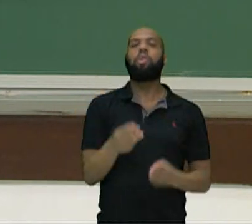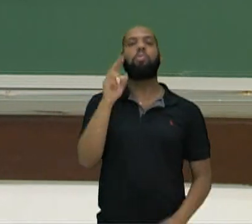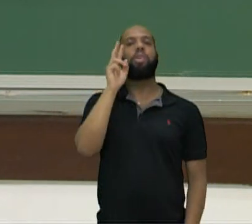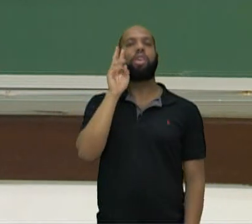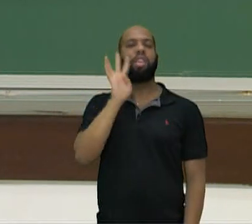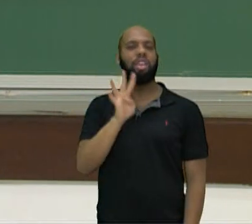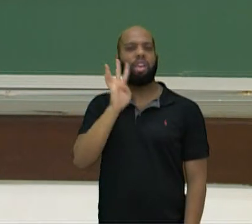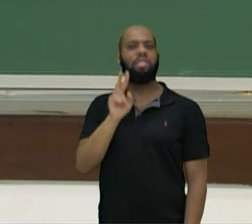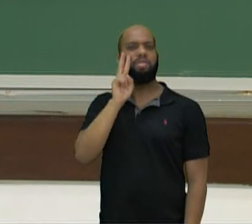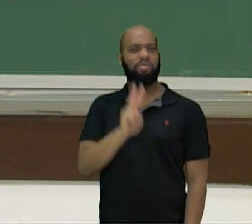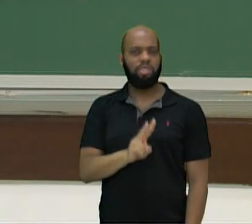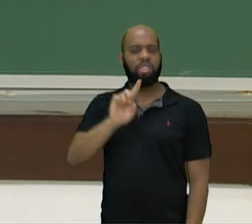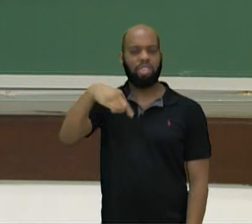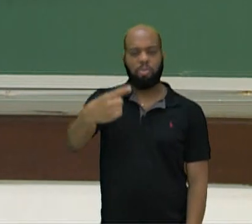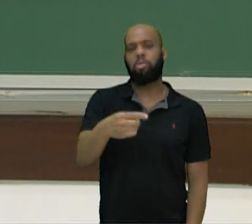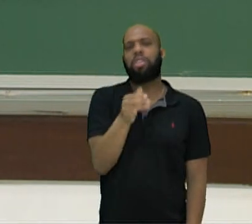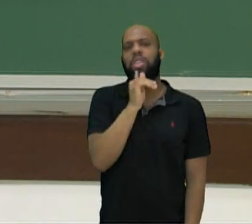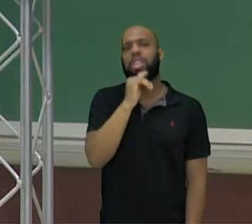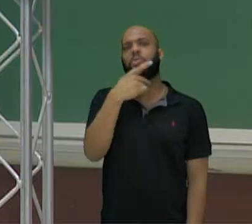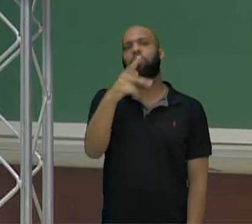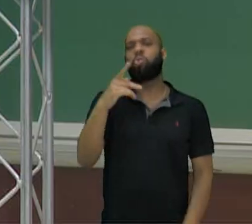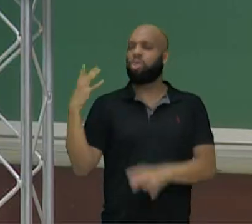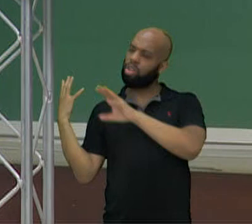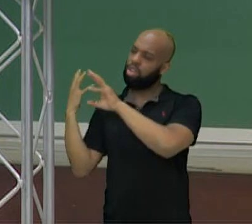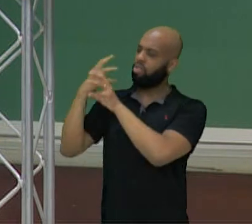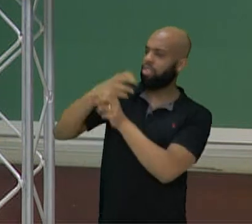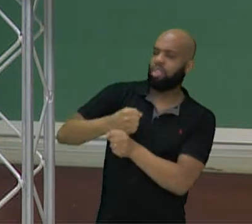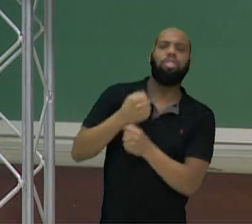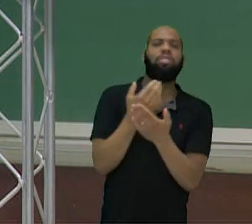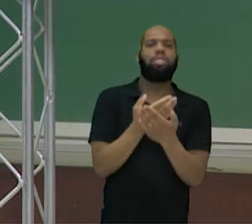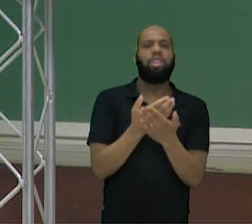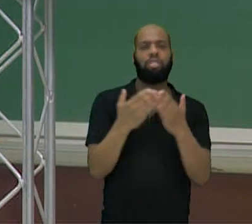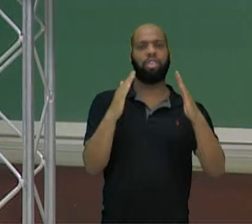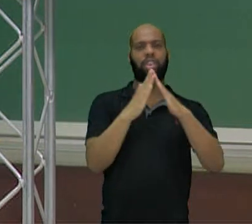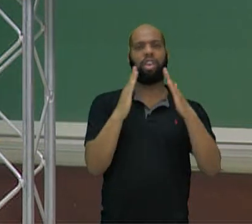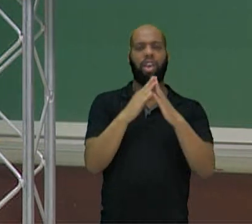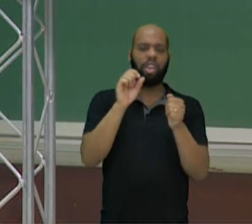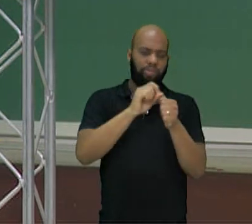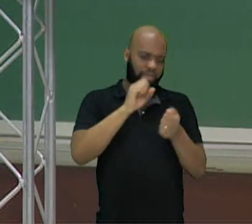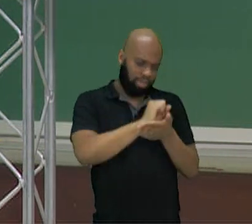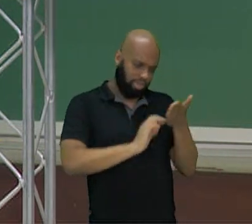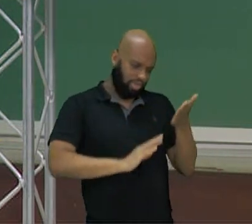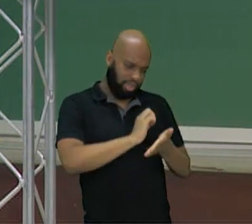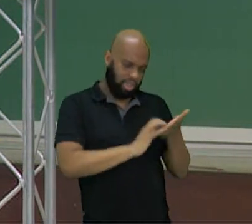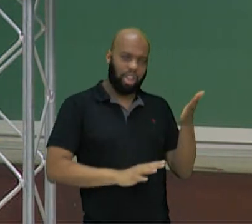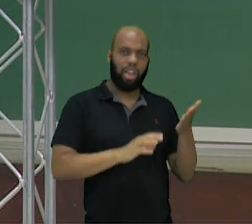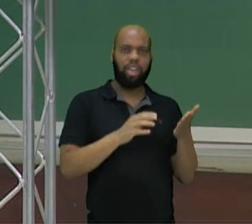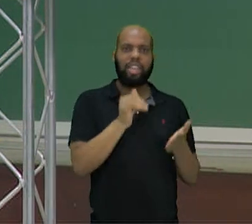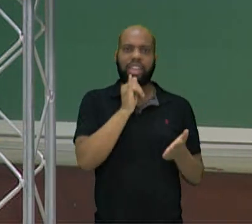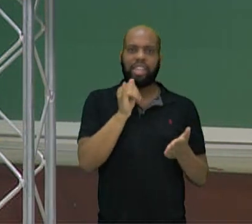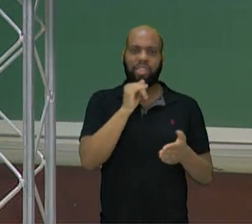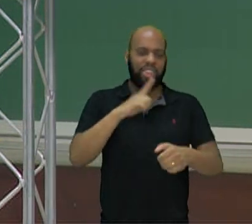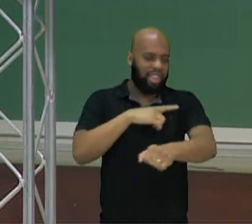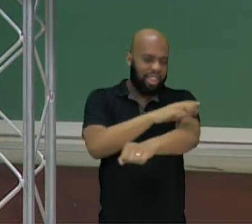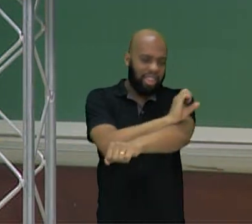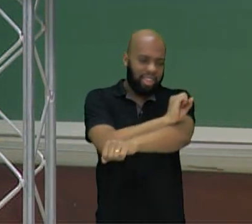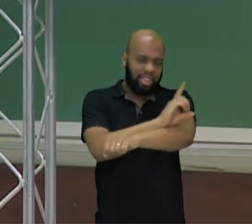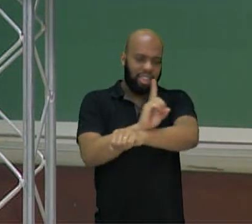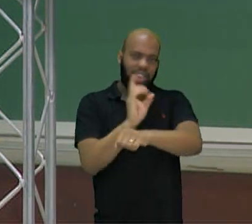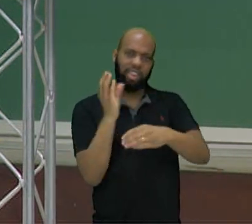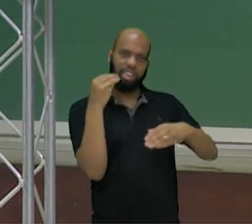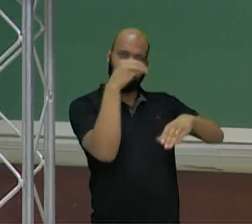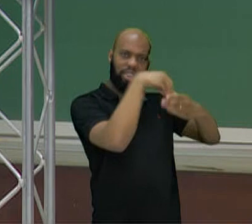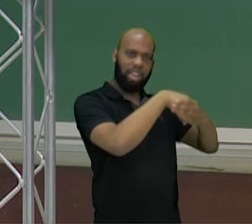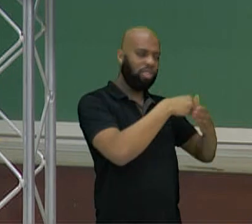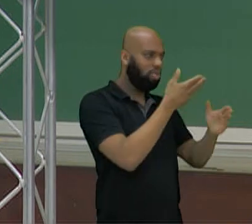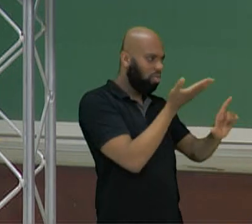visualizar assim, depois na sua revisão de aula em casa, né? Fazendo uma atividade, lá que a sede tem postado, que de repente